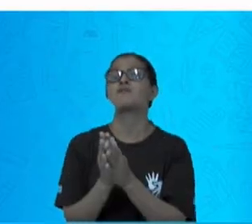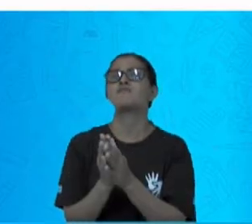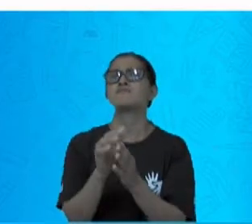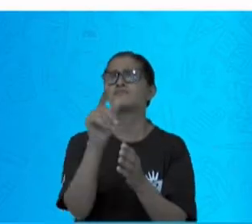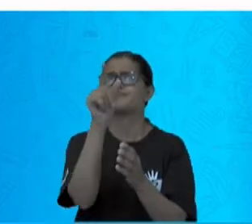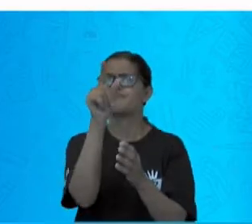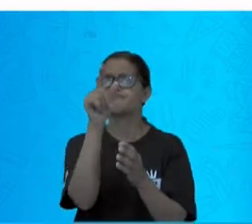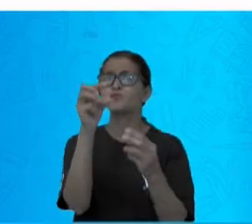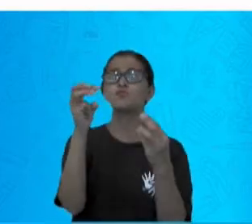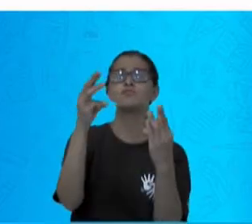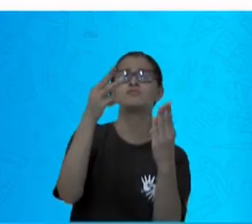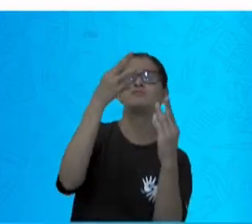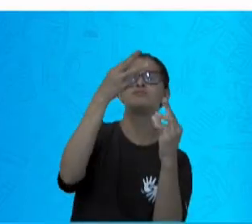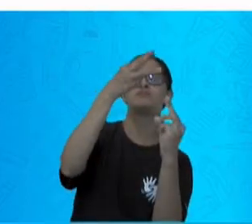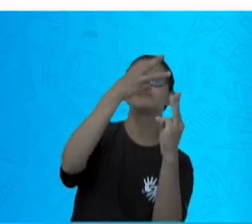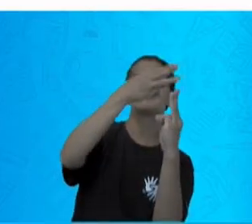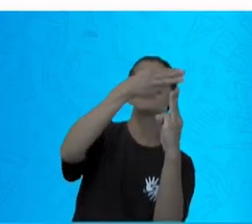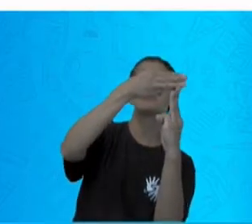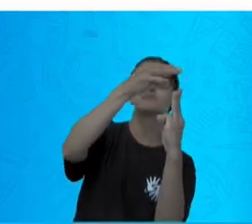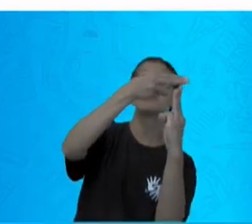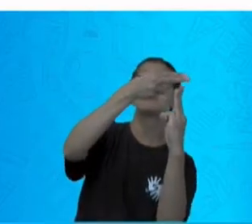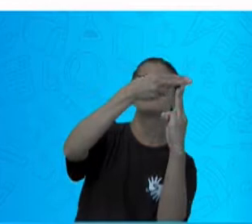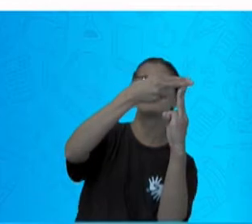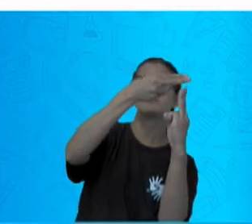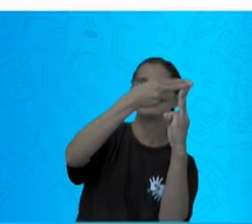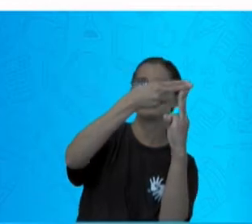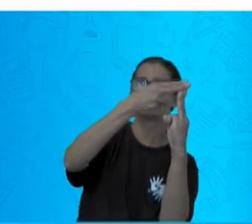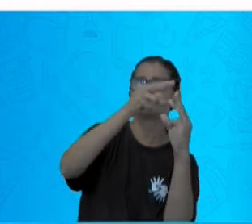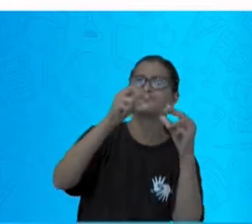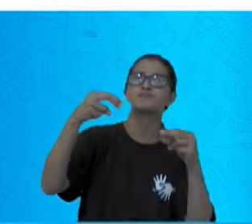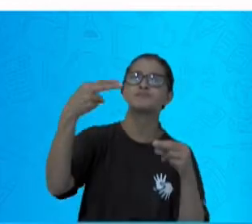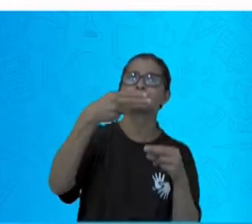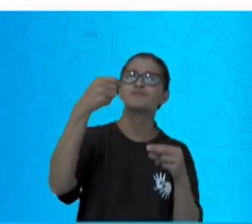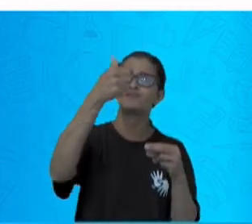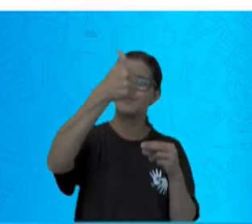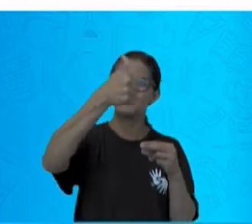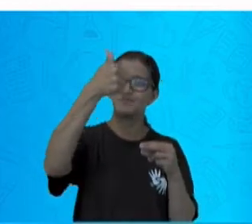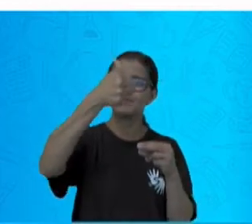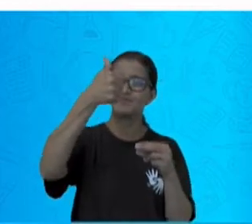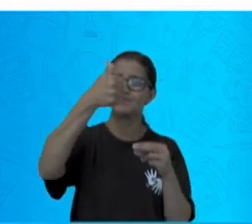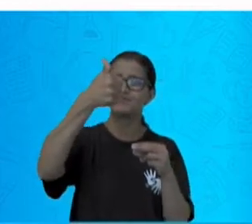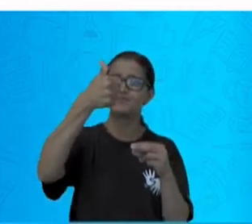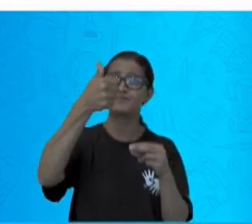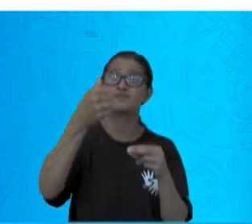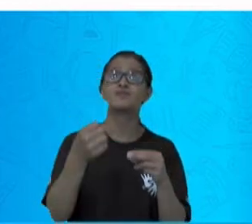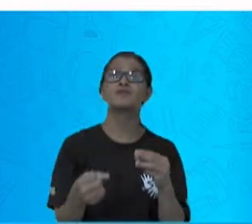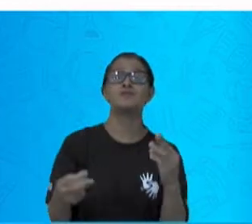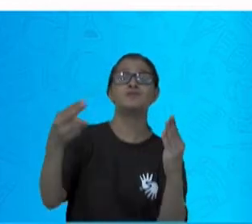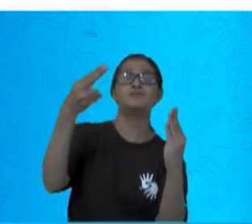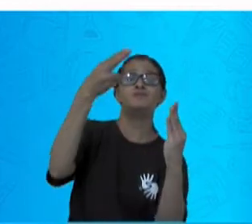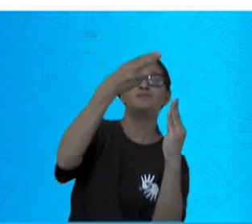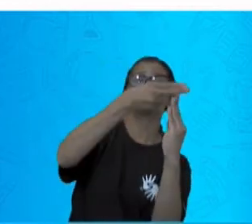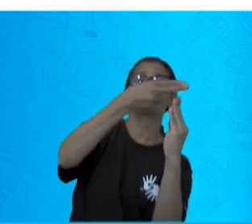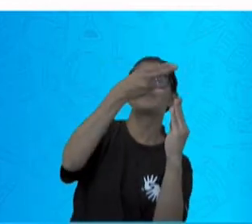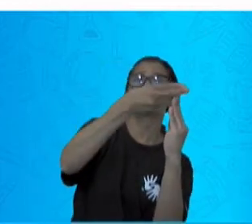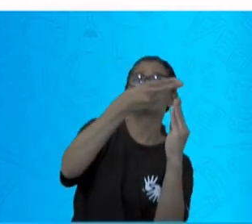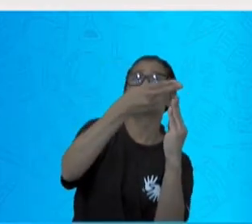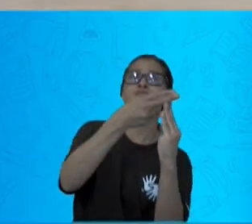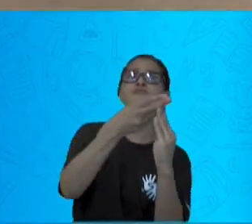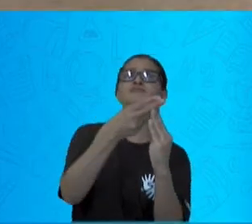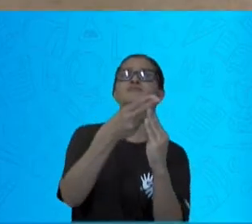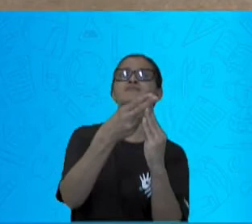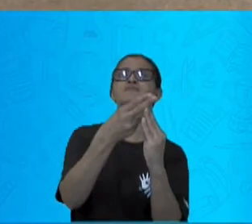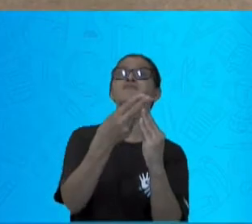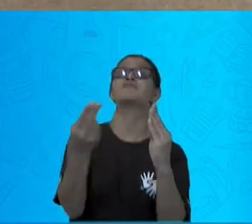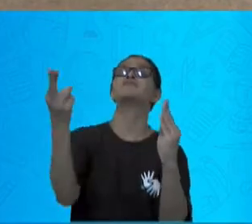aqui. Quando o expoente for igual a 1, a minha potência vai ser sempre o resultado